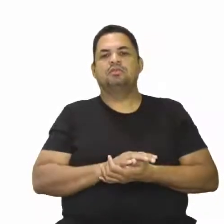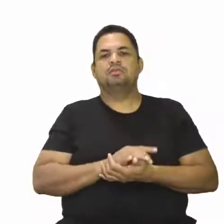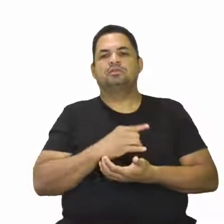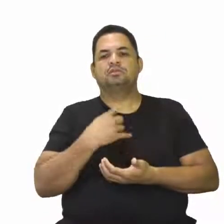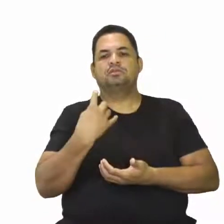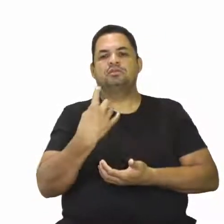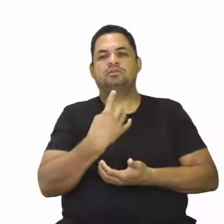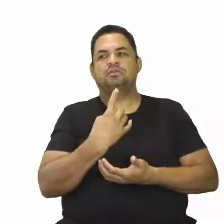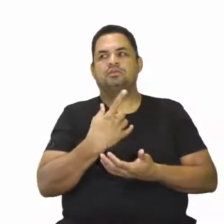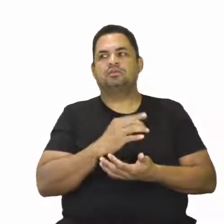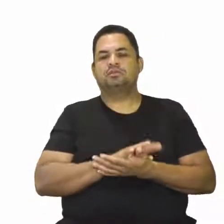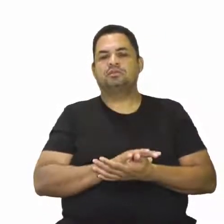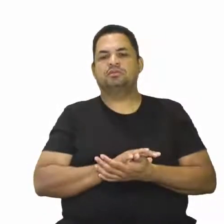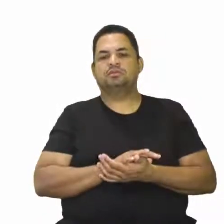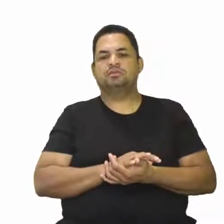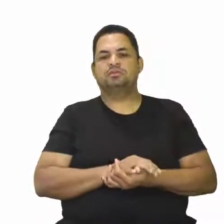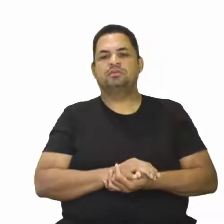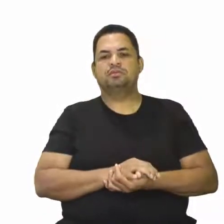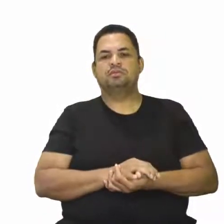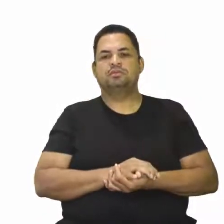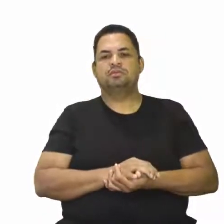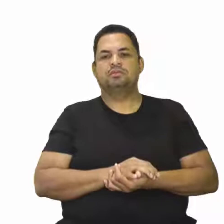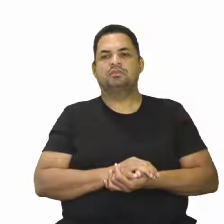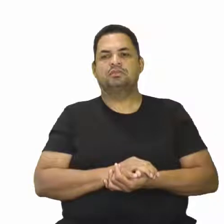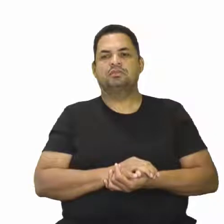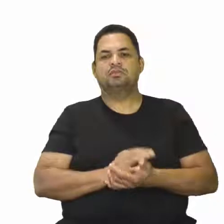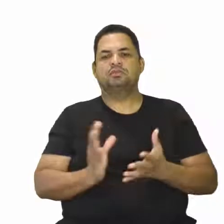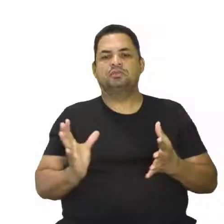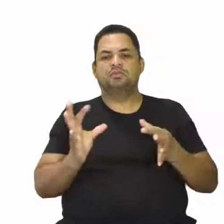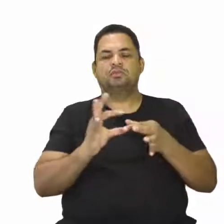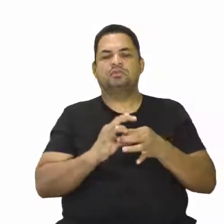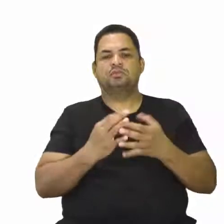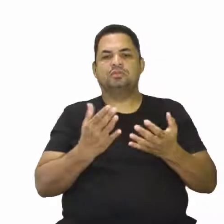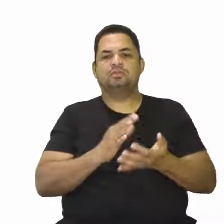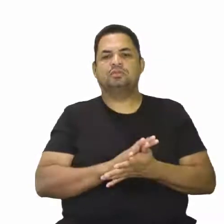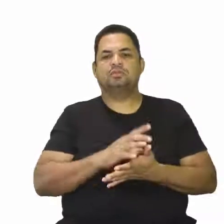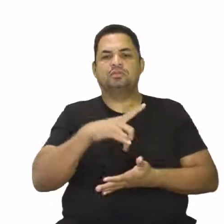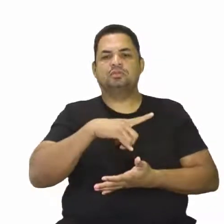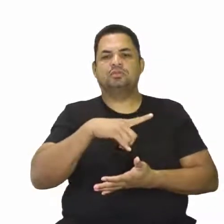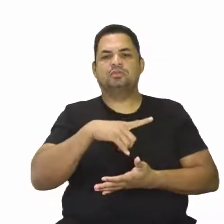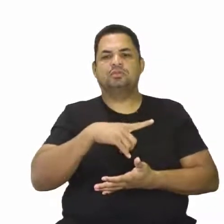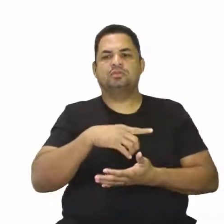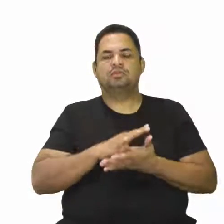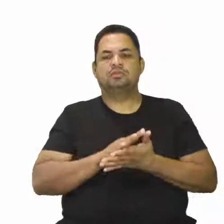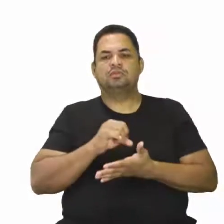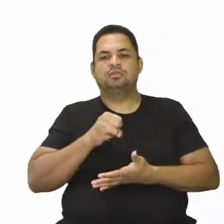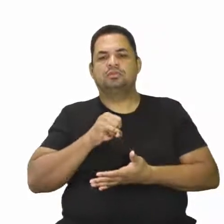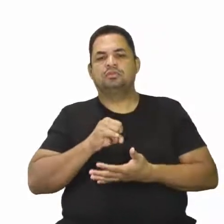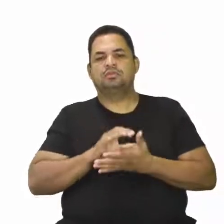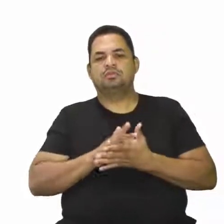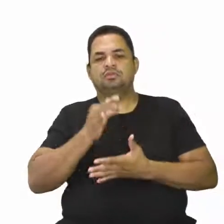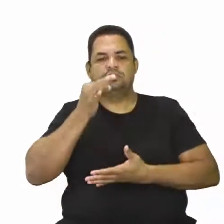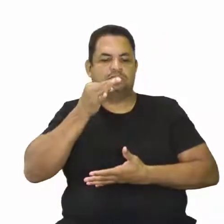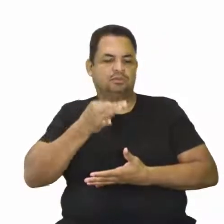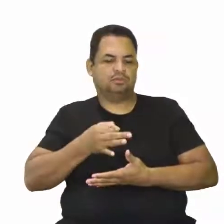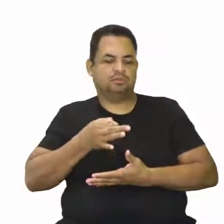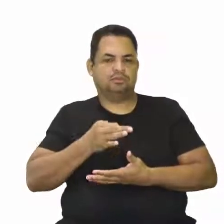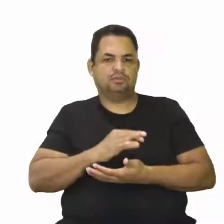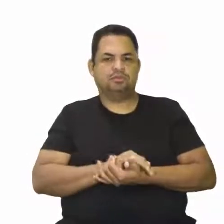os determinamos pela presença do contexto. Então, eu tenho aqui ciertamente,